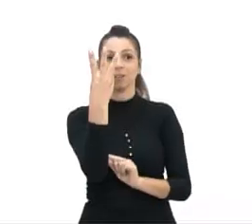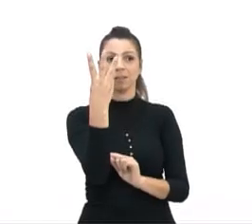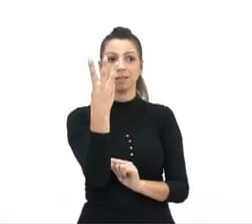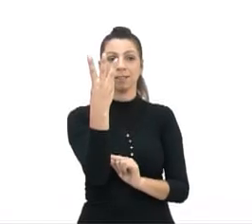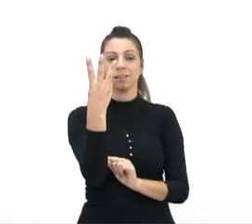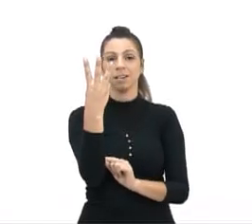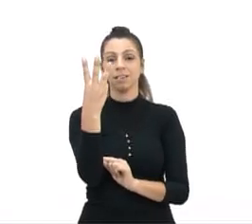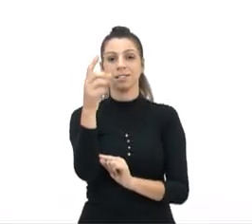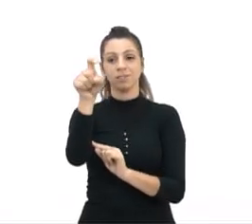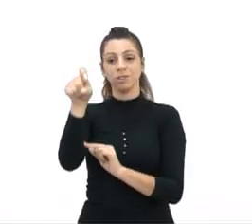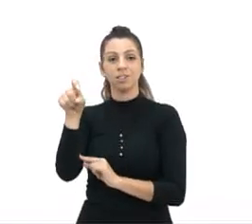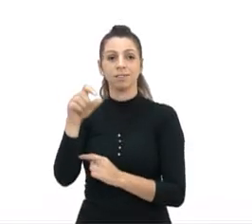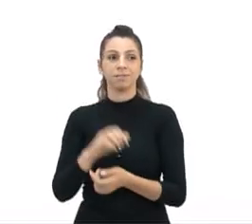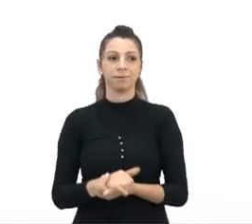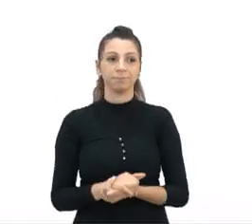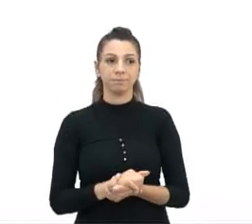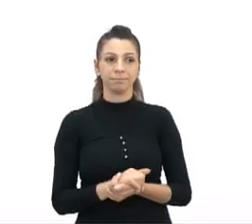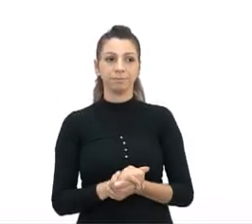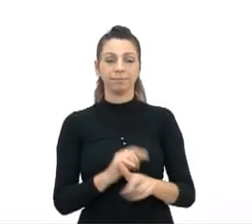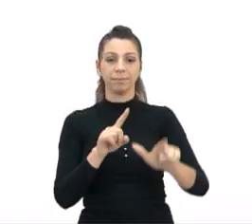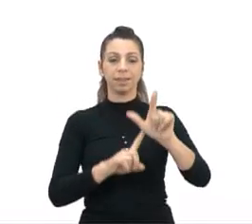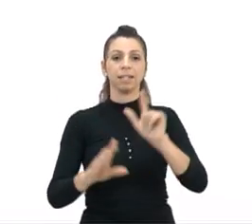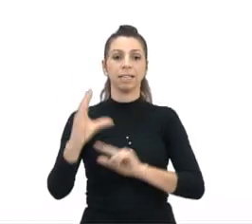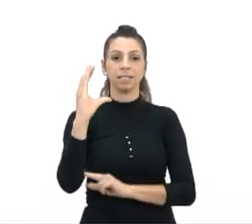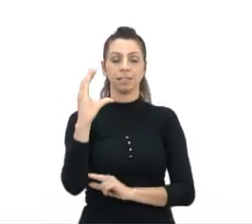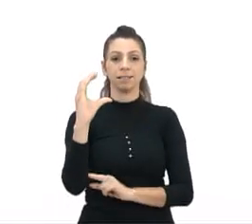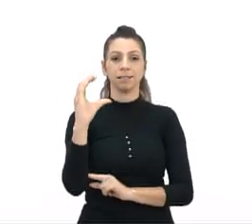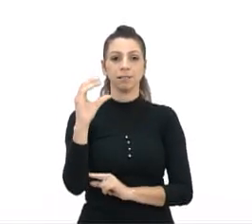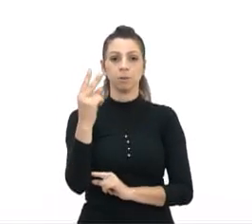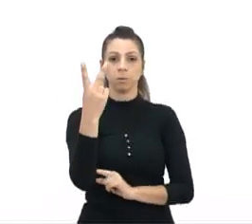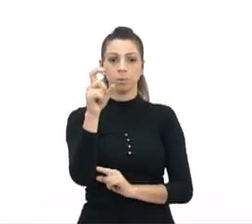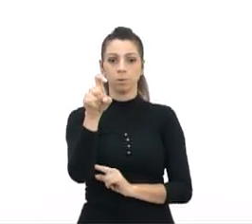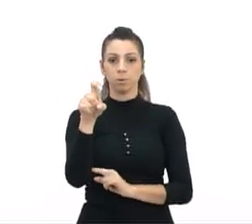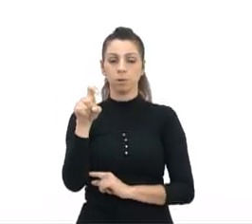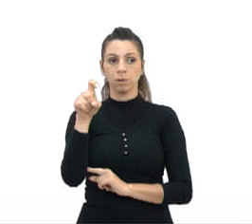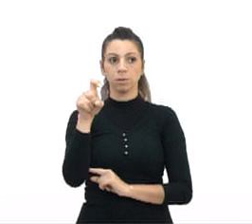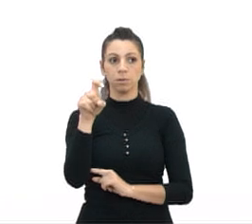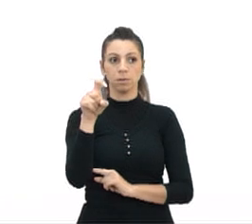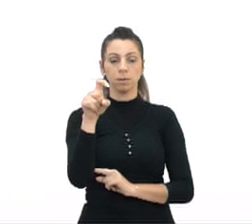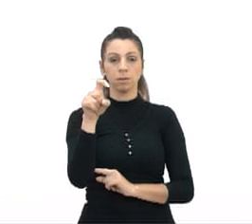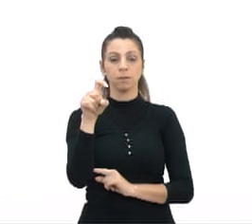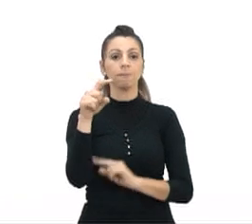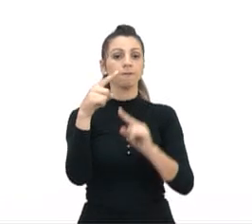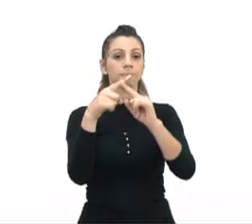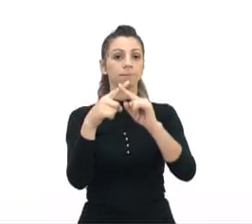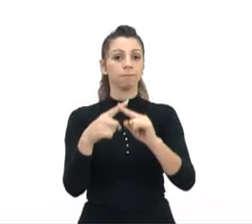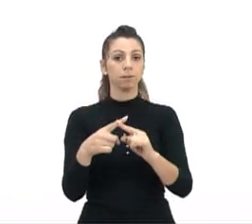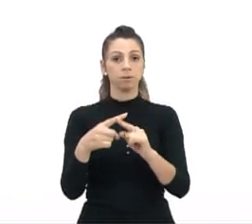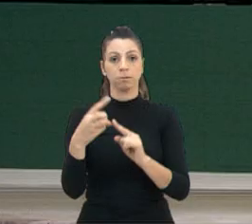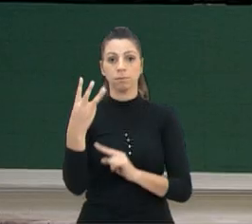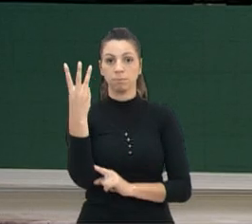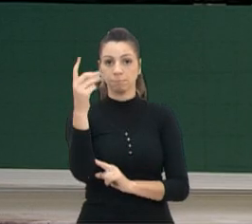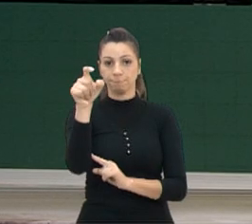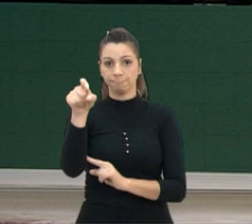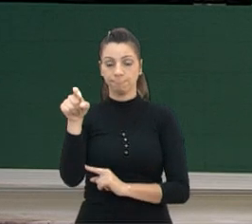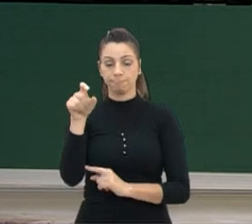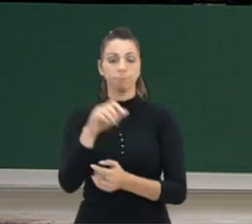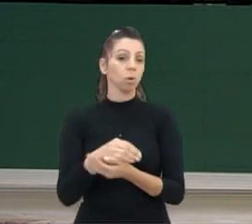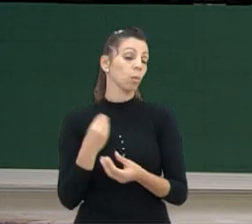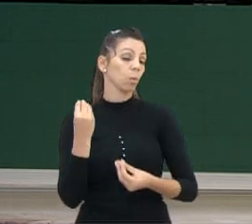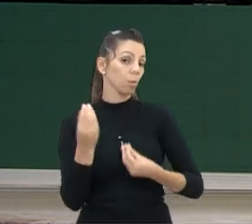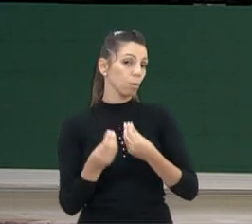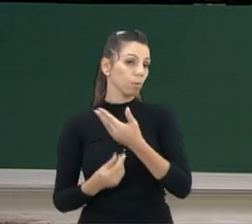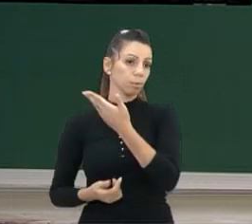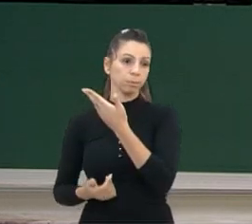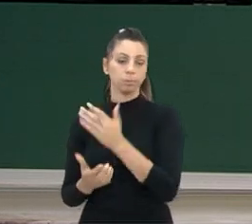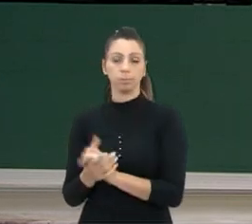2x vezes 3x. Agora, eu fiz uma ideia um pouco diferente. Como que eu fiz o 2x com o 3x? Eu fiz